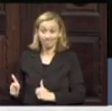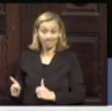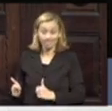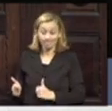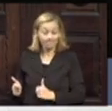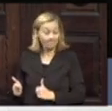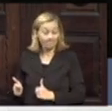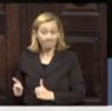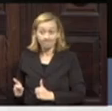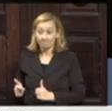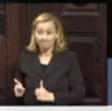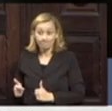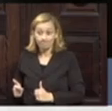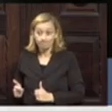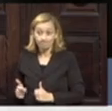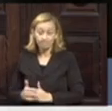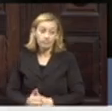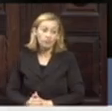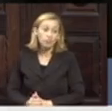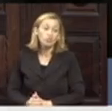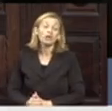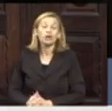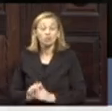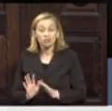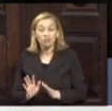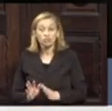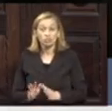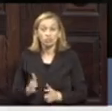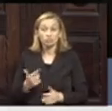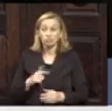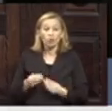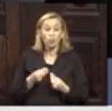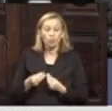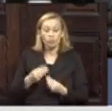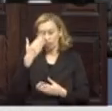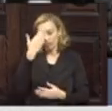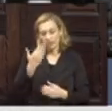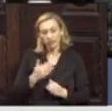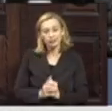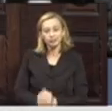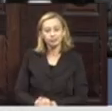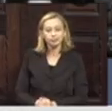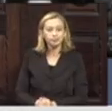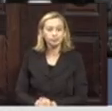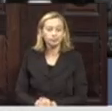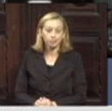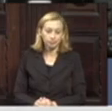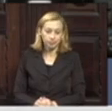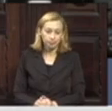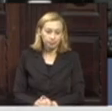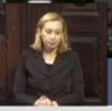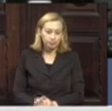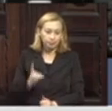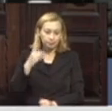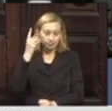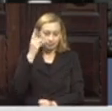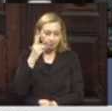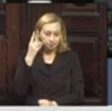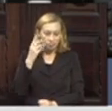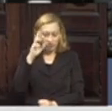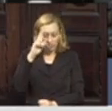normal, nós vamos efetivamente viver numa república que os poderes não estão